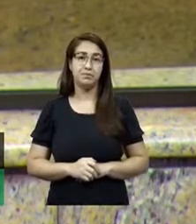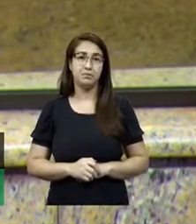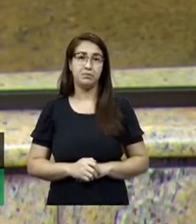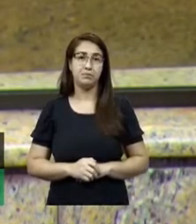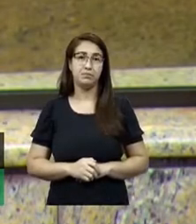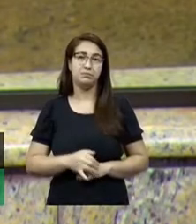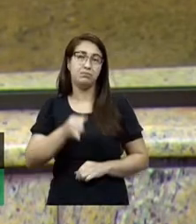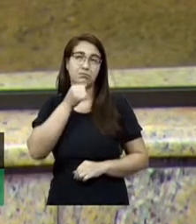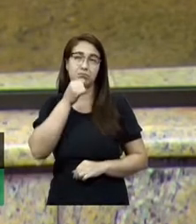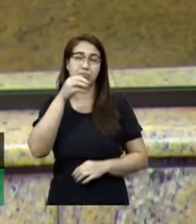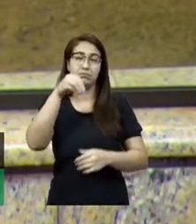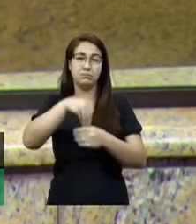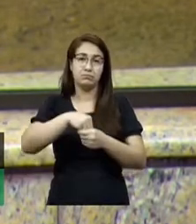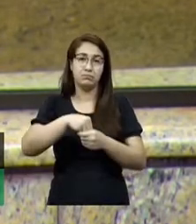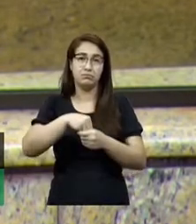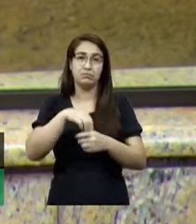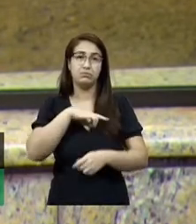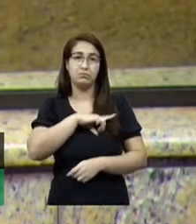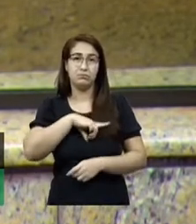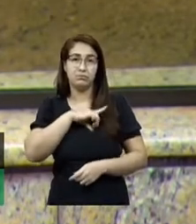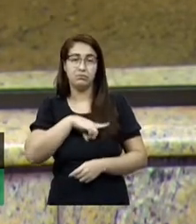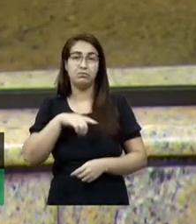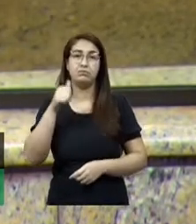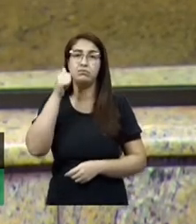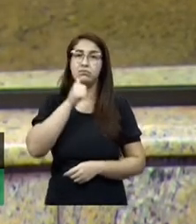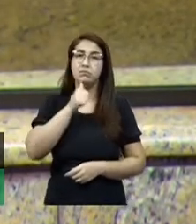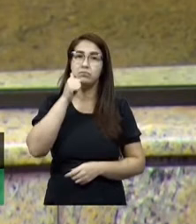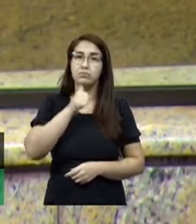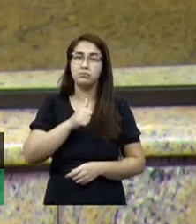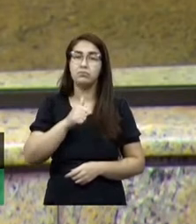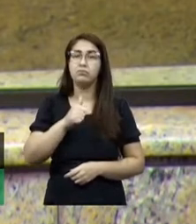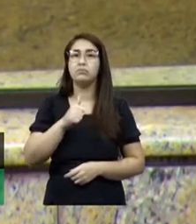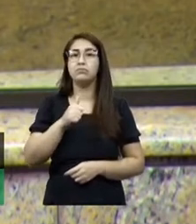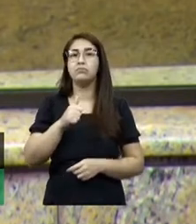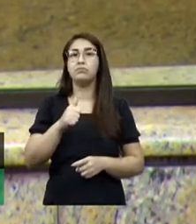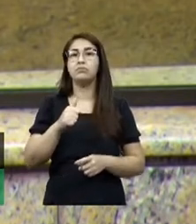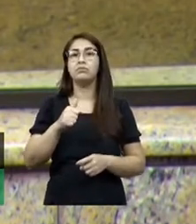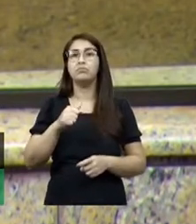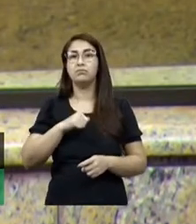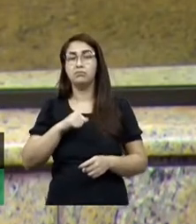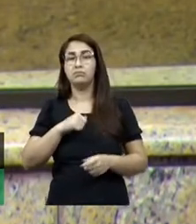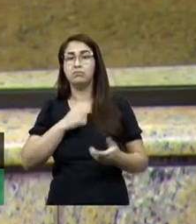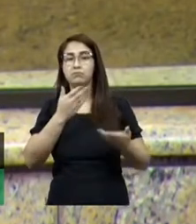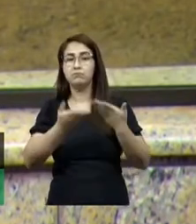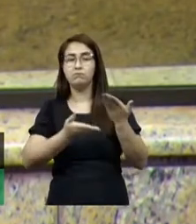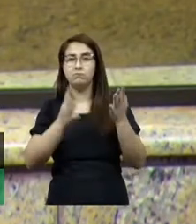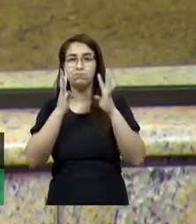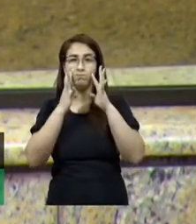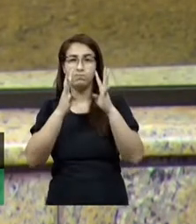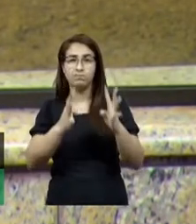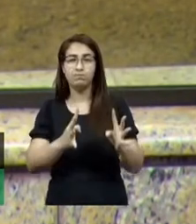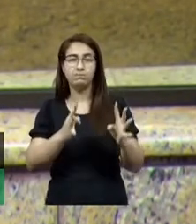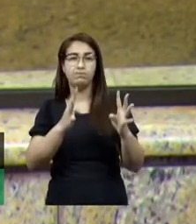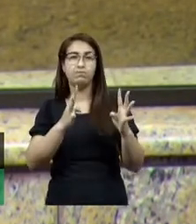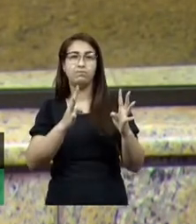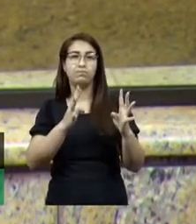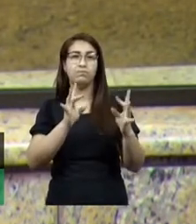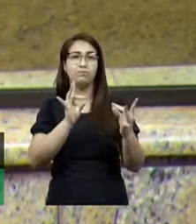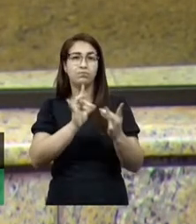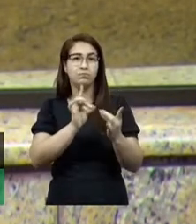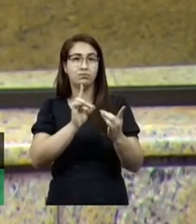mulher com um atendimento diferenciado para as pessoas com